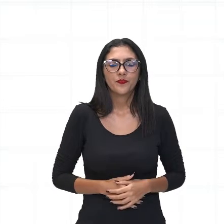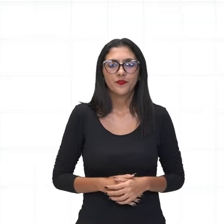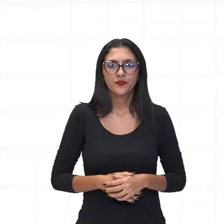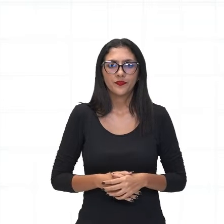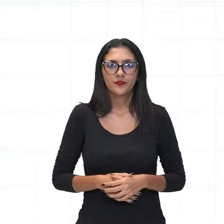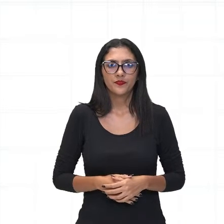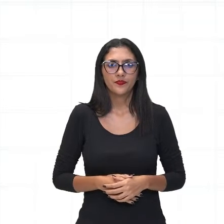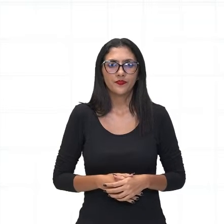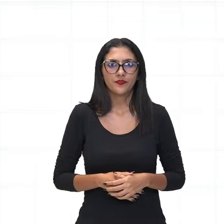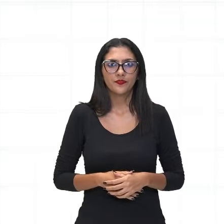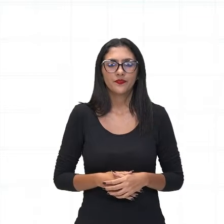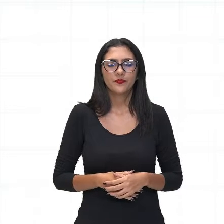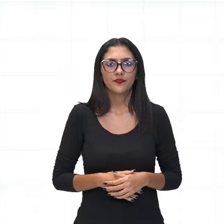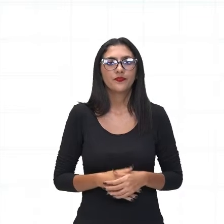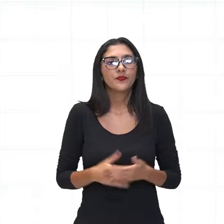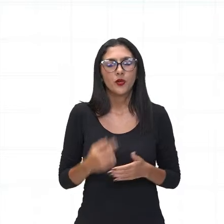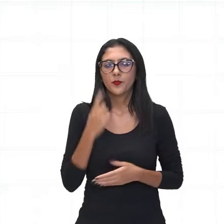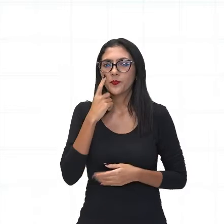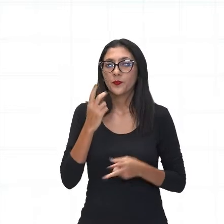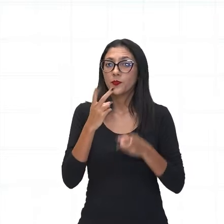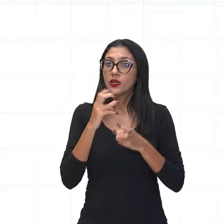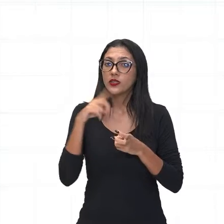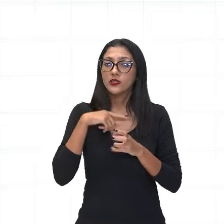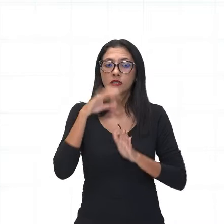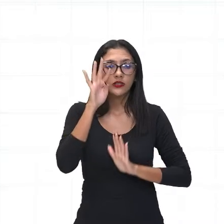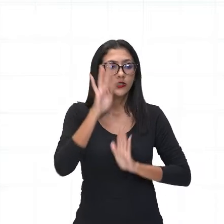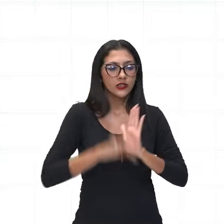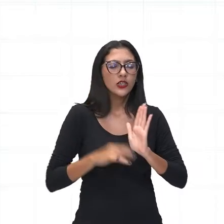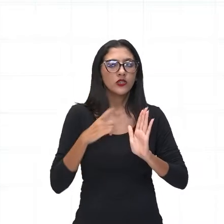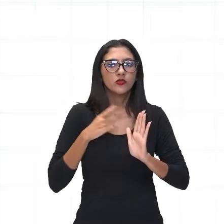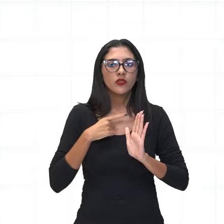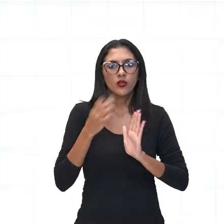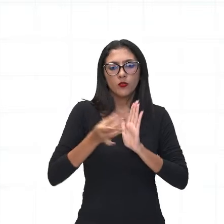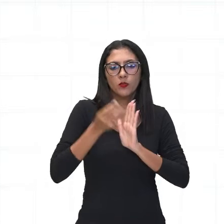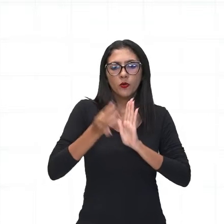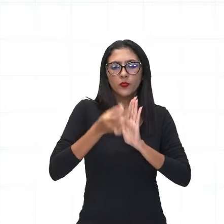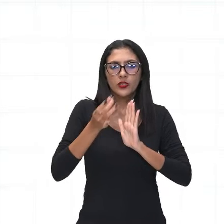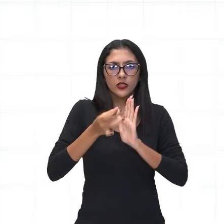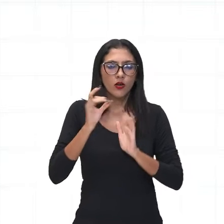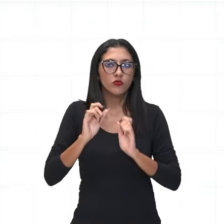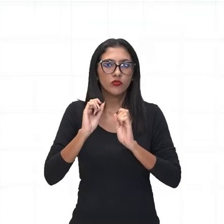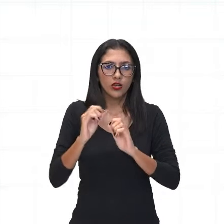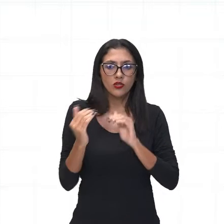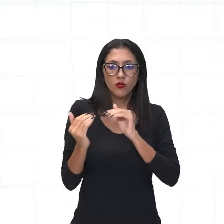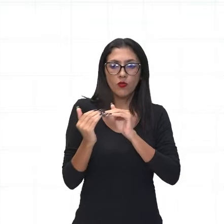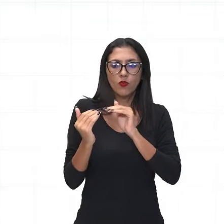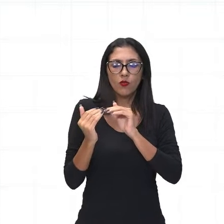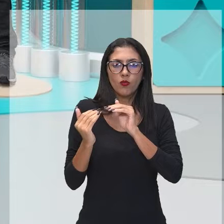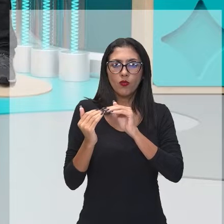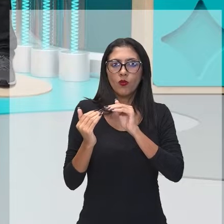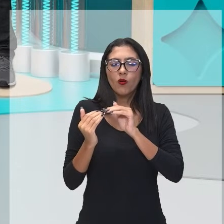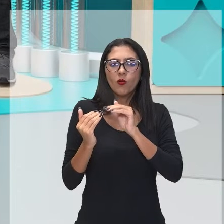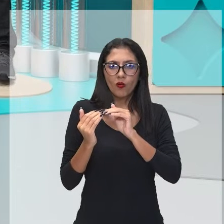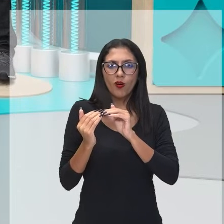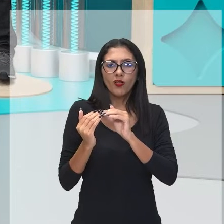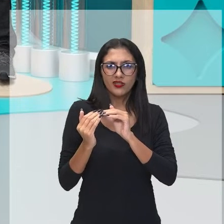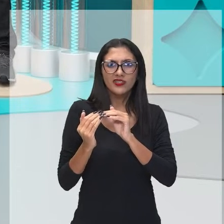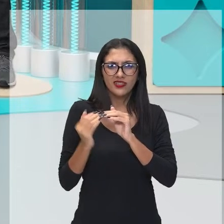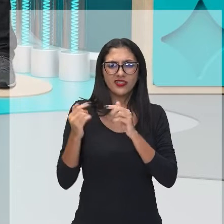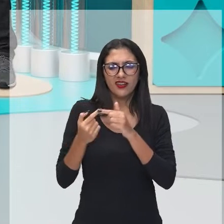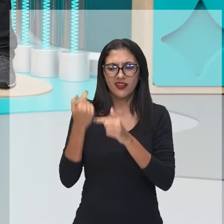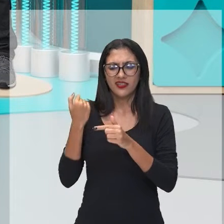texto que nós acabamos de ler faz um movimento argumentativo de sustentação, de concordância com a ideia